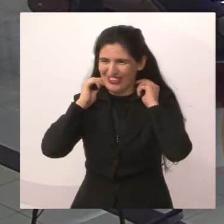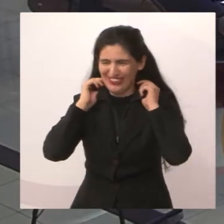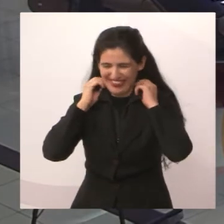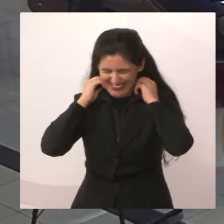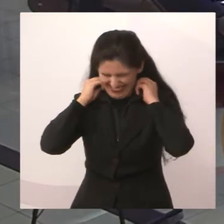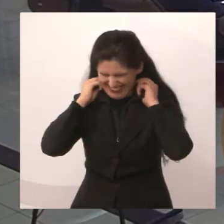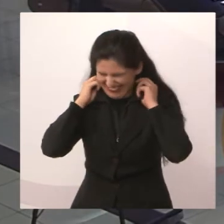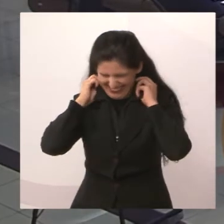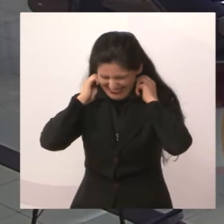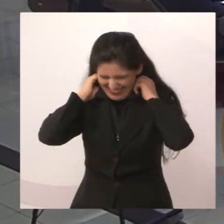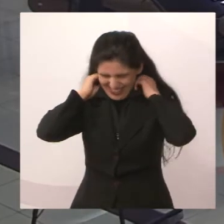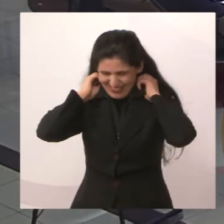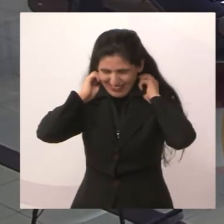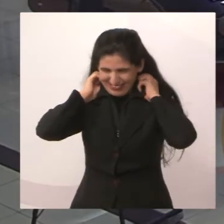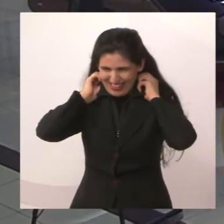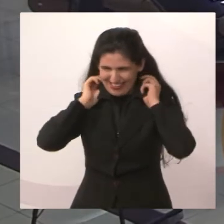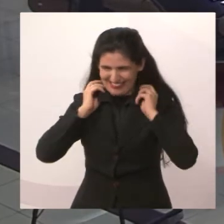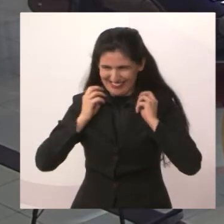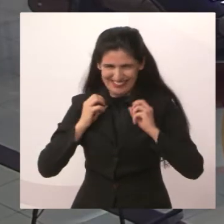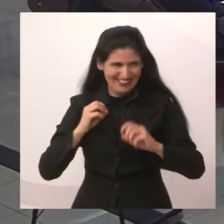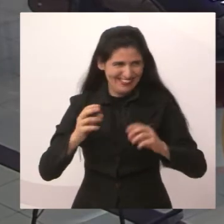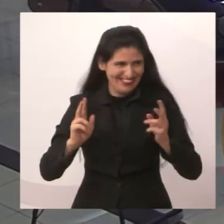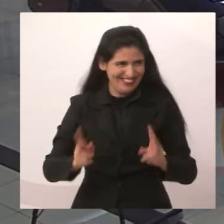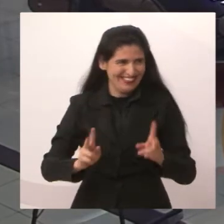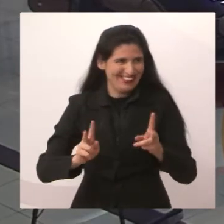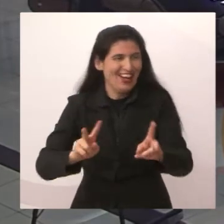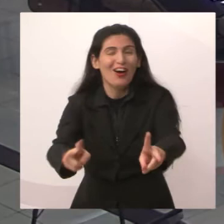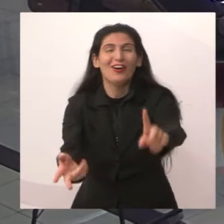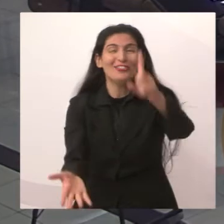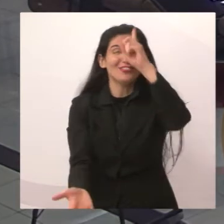O processo continua em discussão.